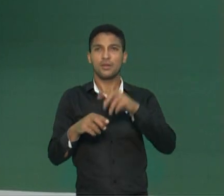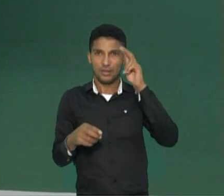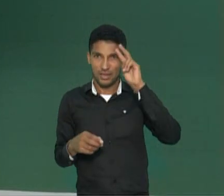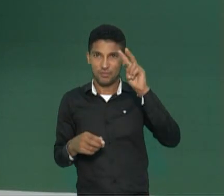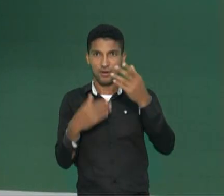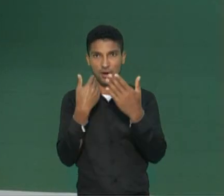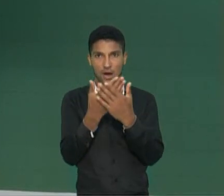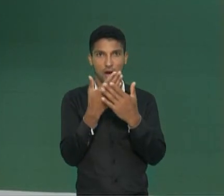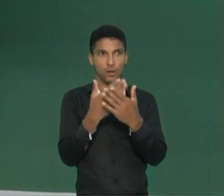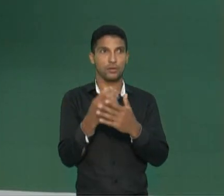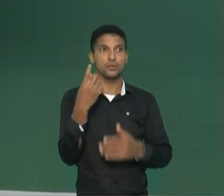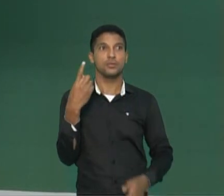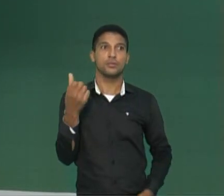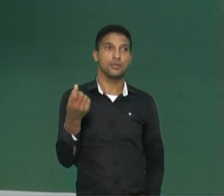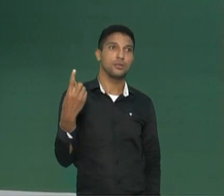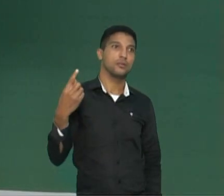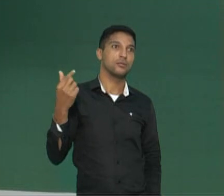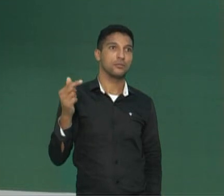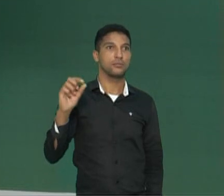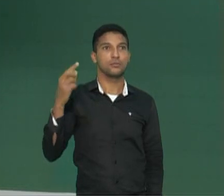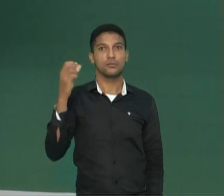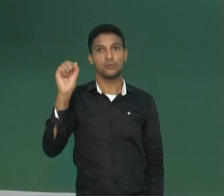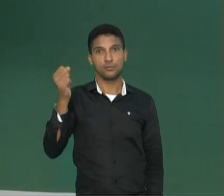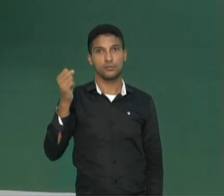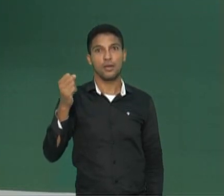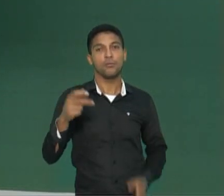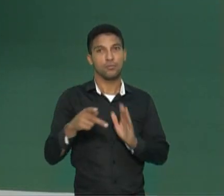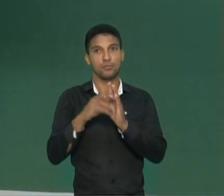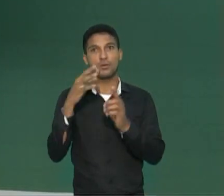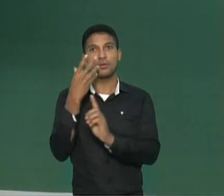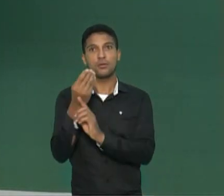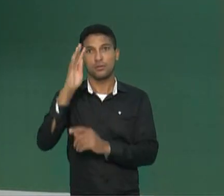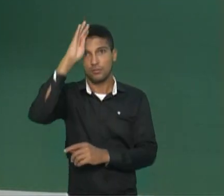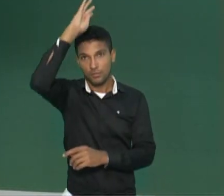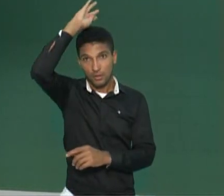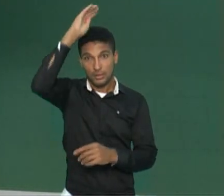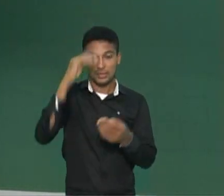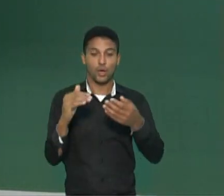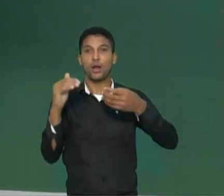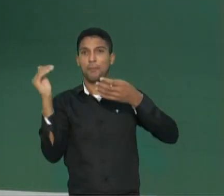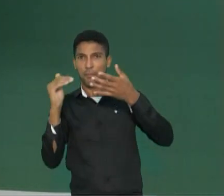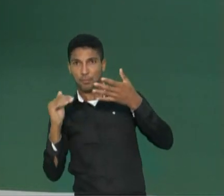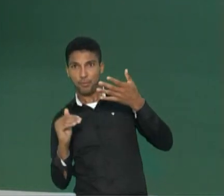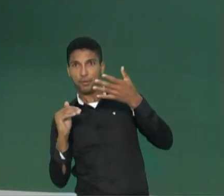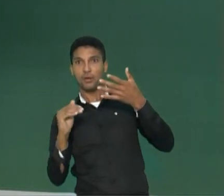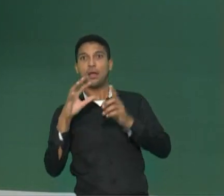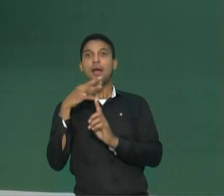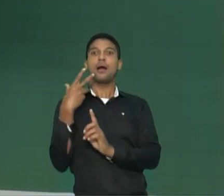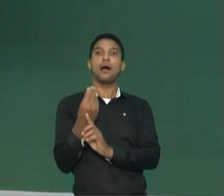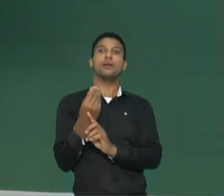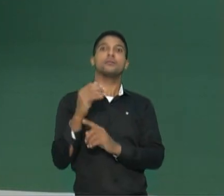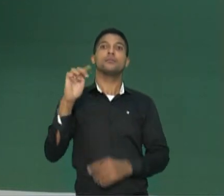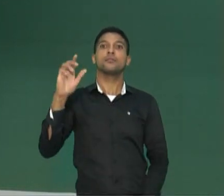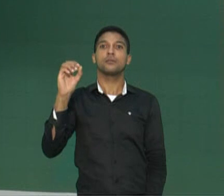islâmica, e a arte românica e a arte gótica. Então vamos começar já pegando lá daquela divisão que se deu da